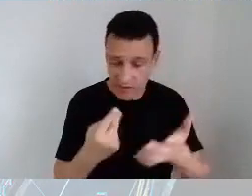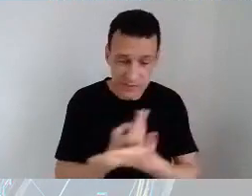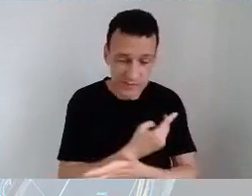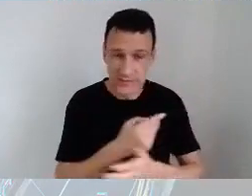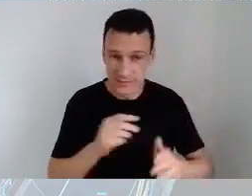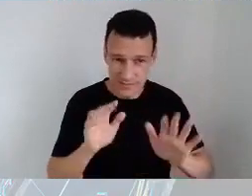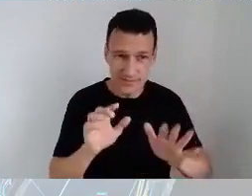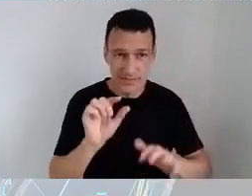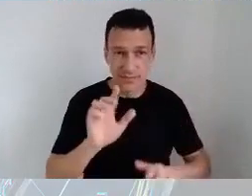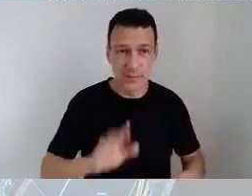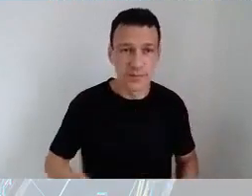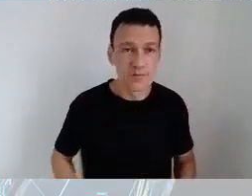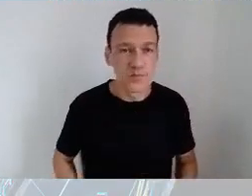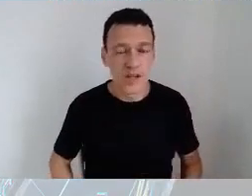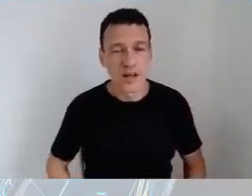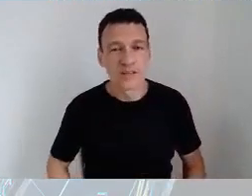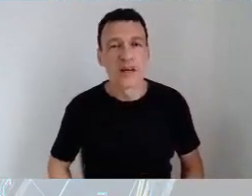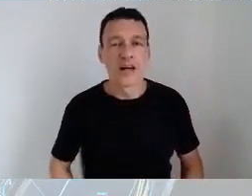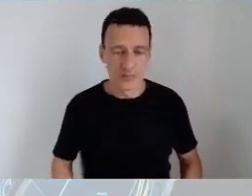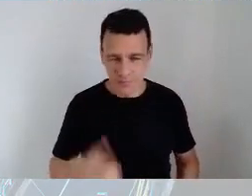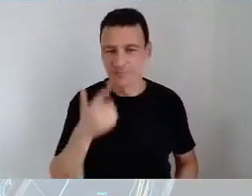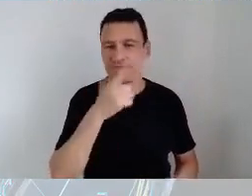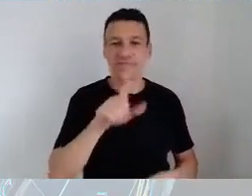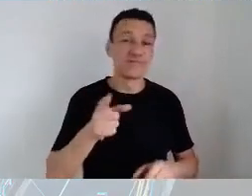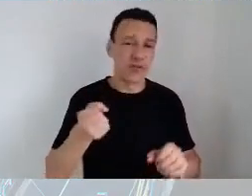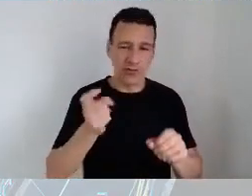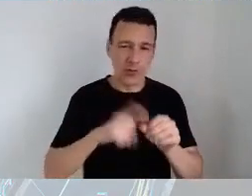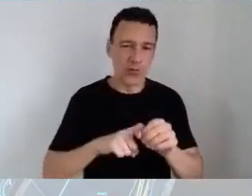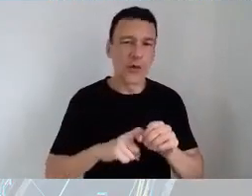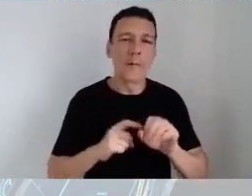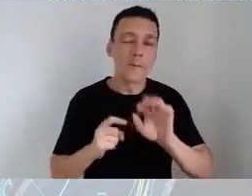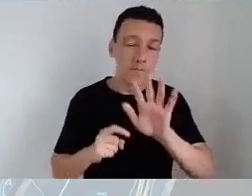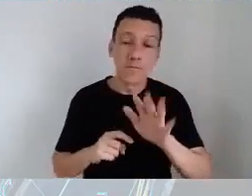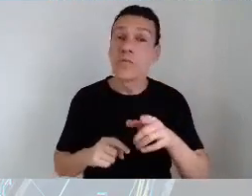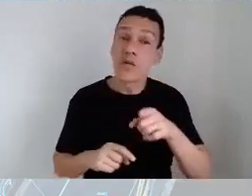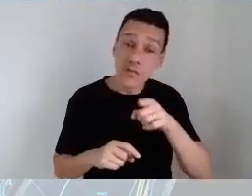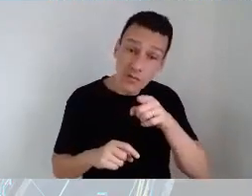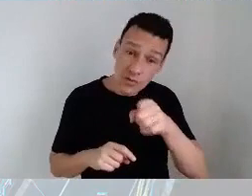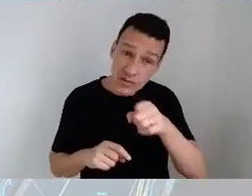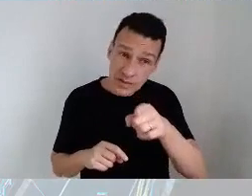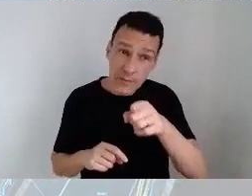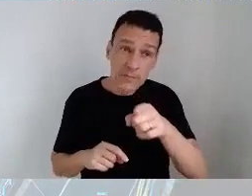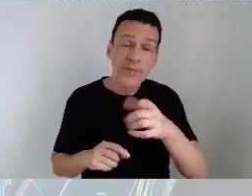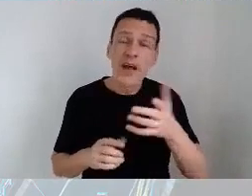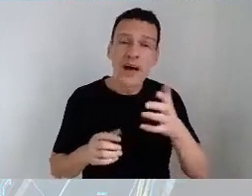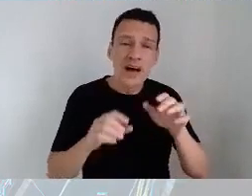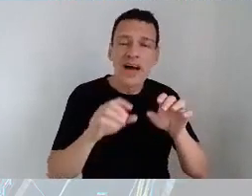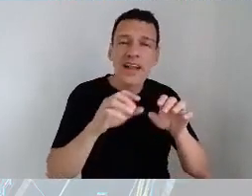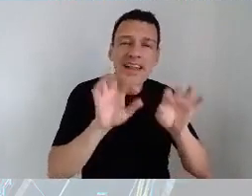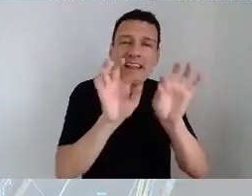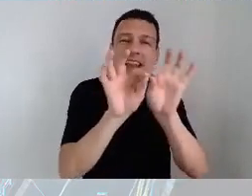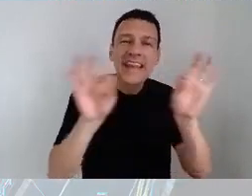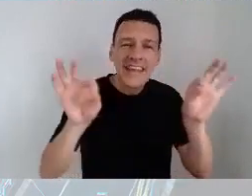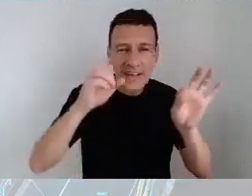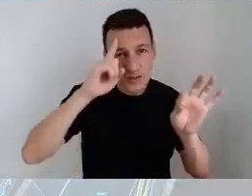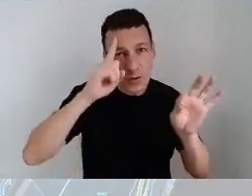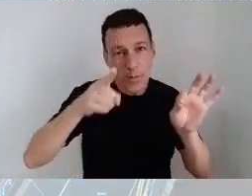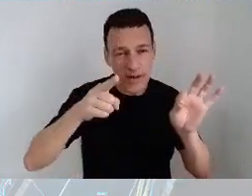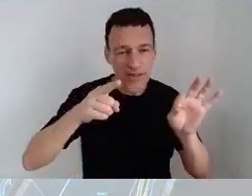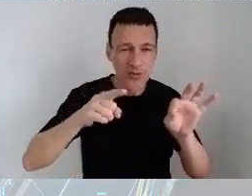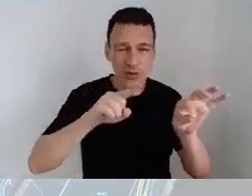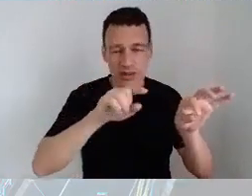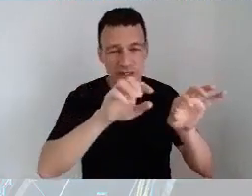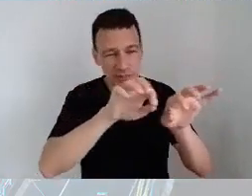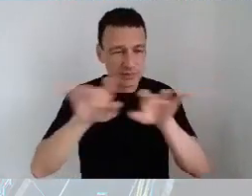Calma. Aí. Então, aqui eu vou executar ele via linha de comando e eu vou acompanhar